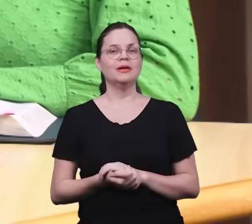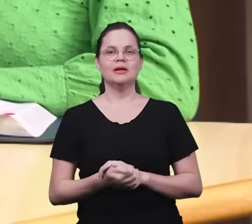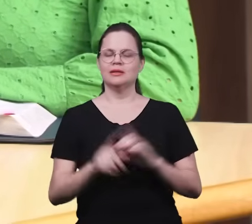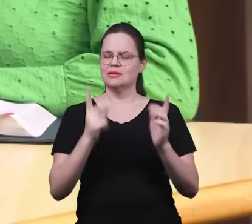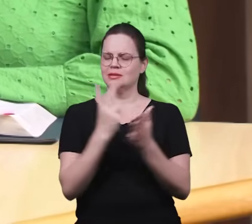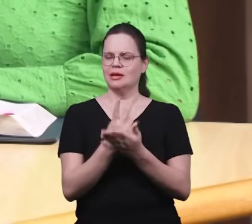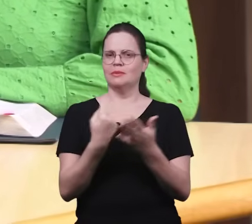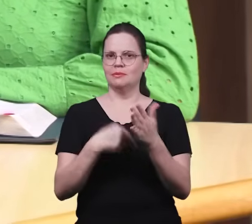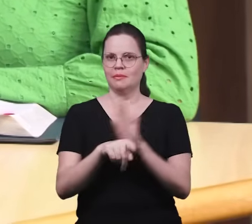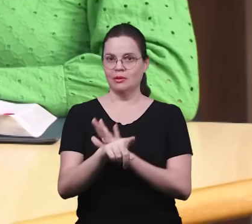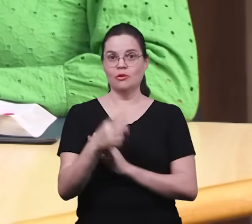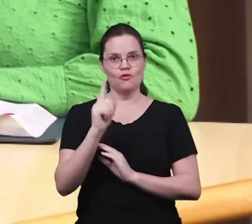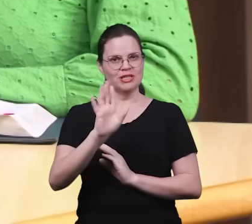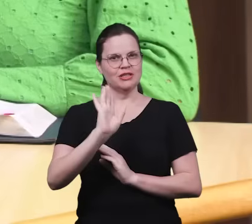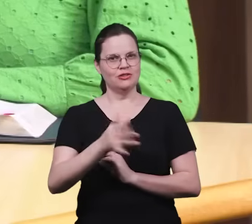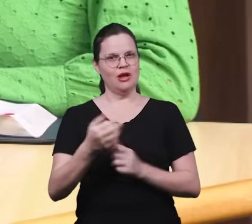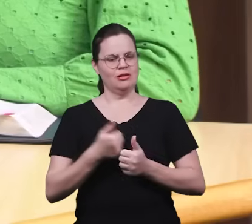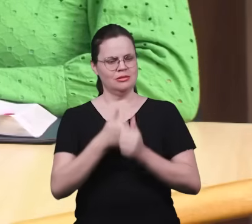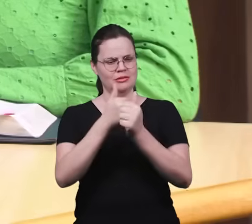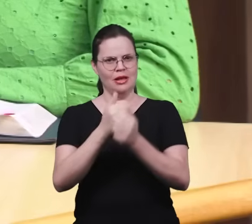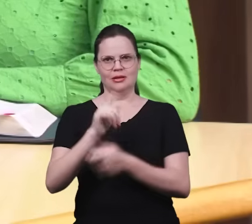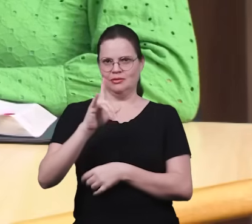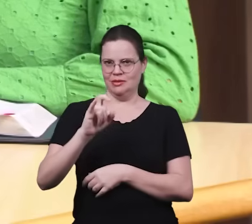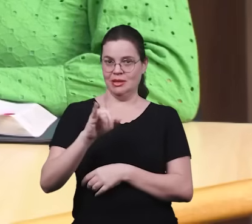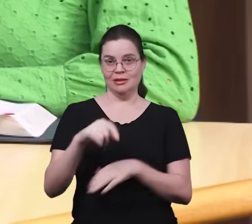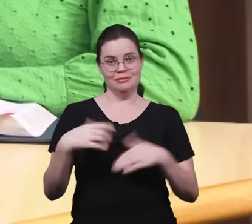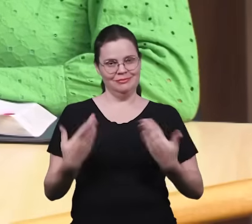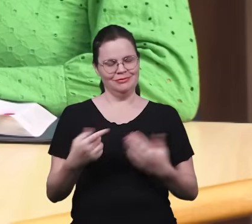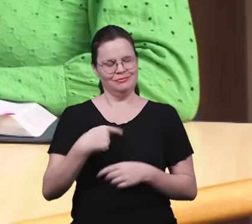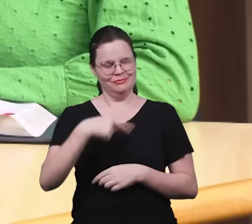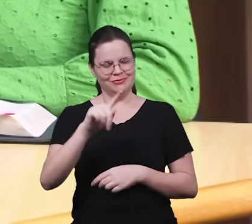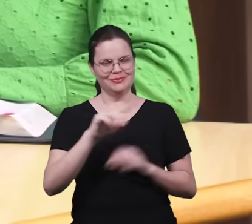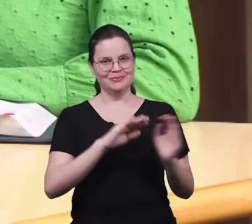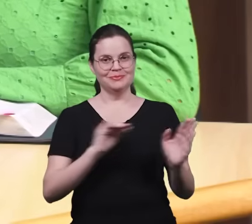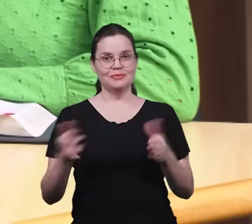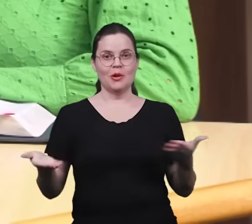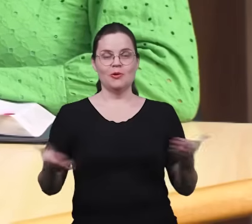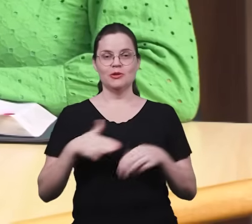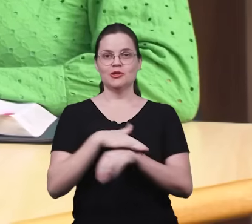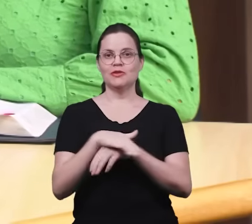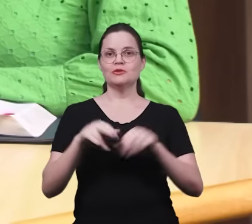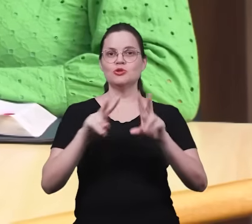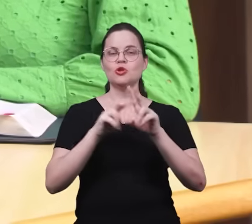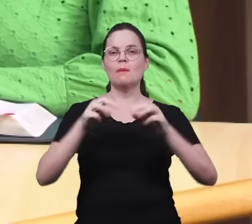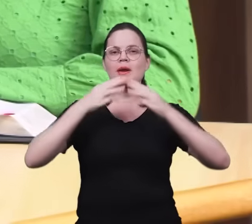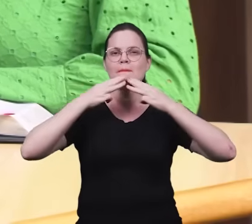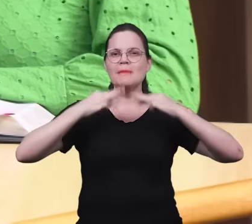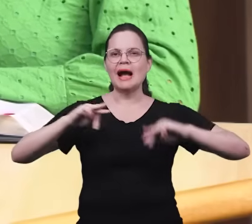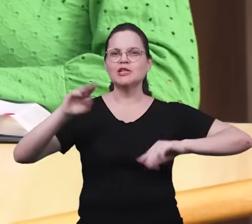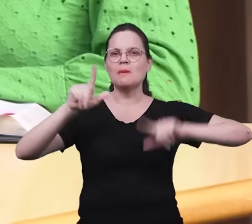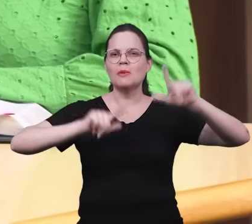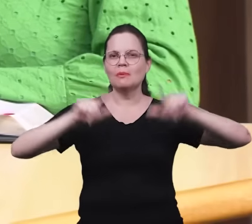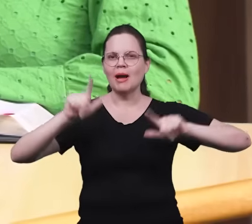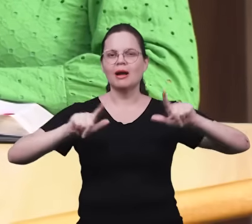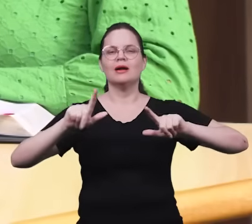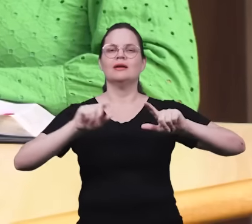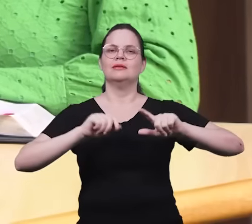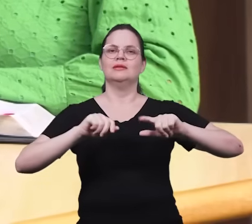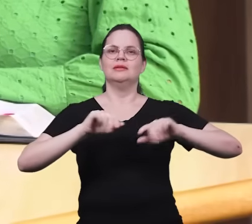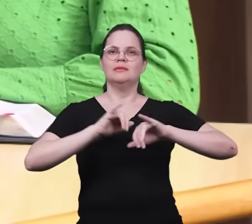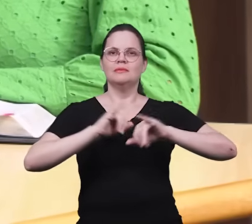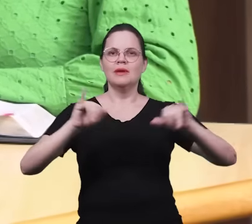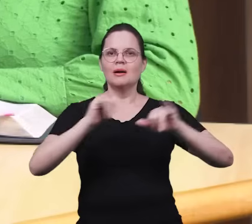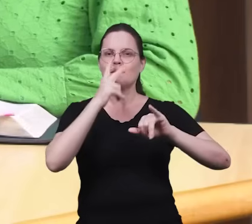segue por lá, aqui neste episódio vamos conversar sobre esse apelo das propagandas para um consumo